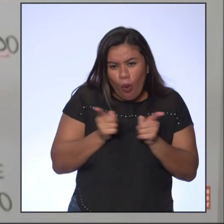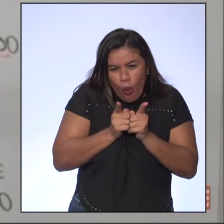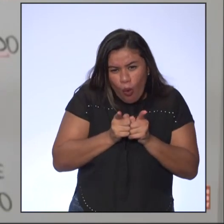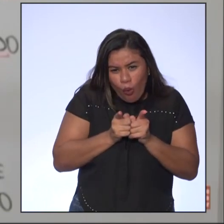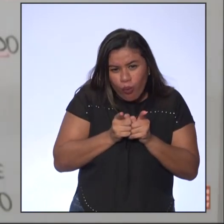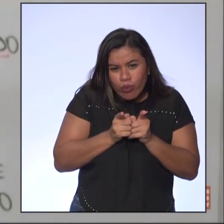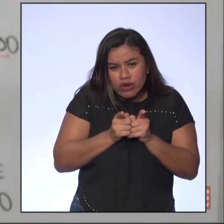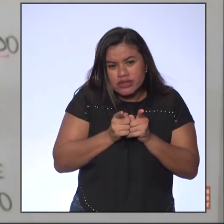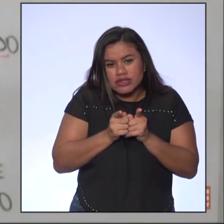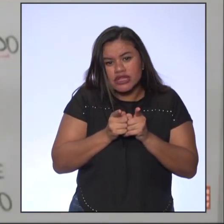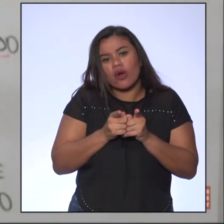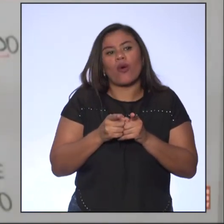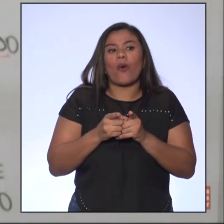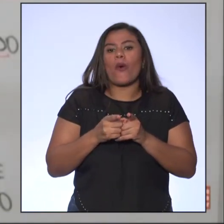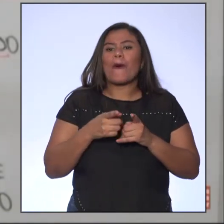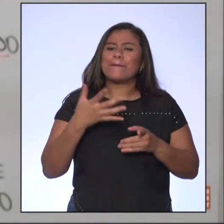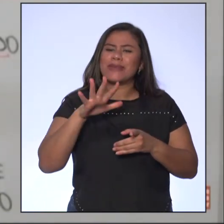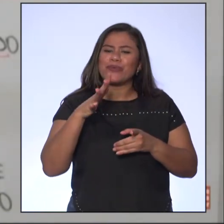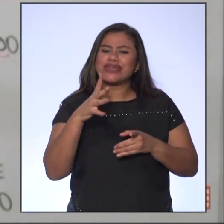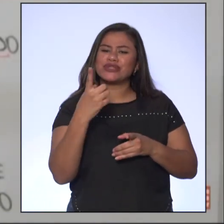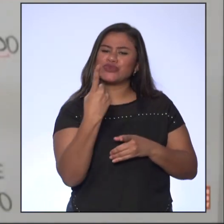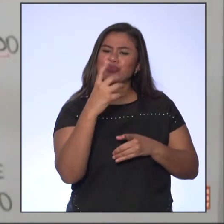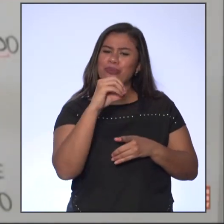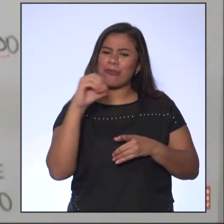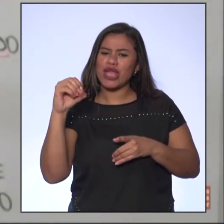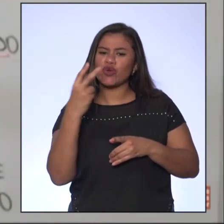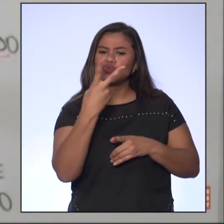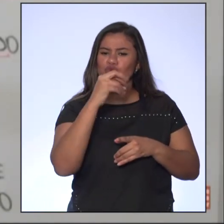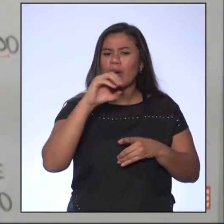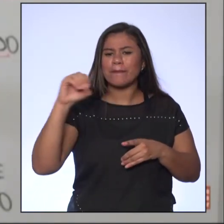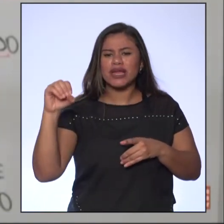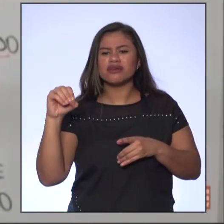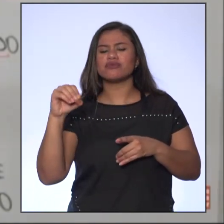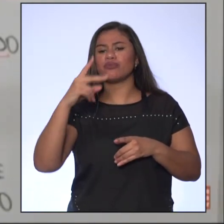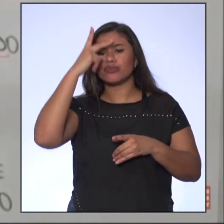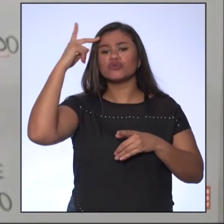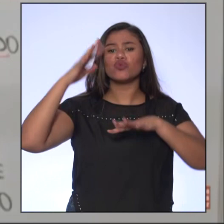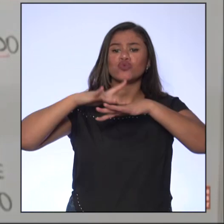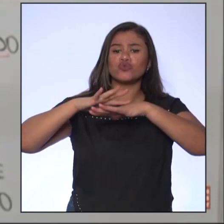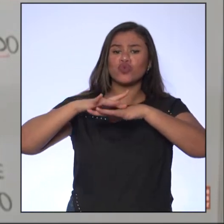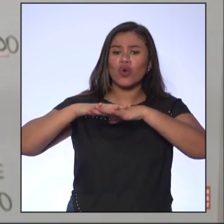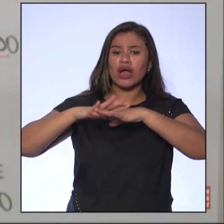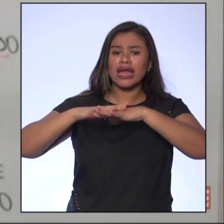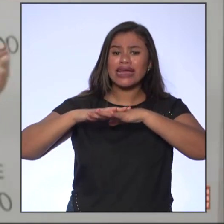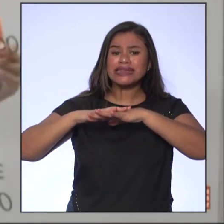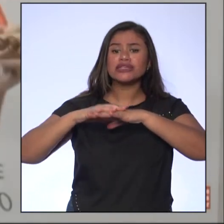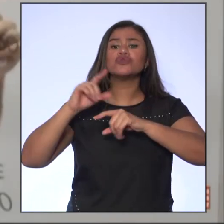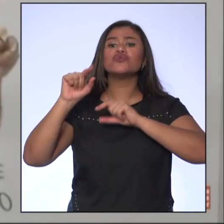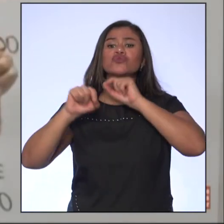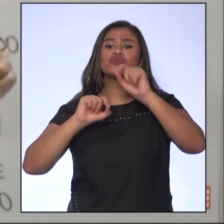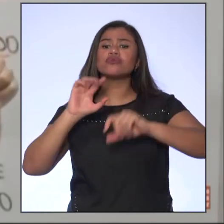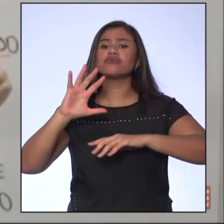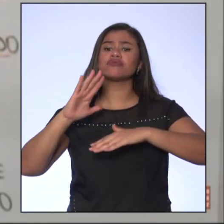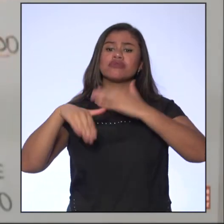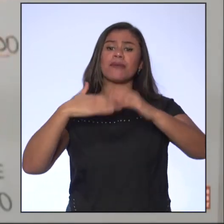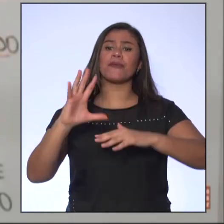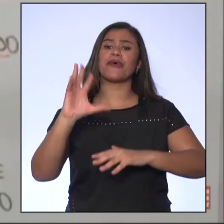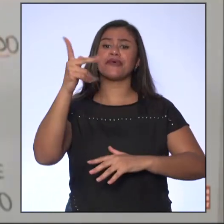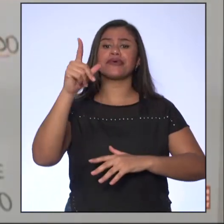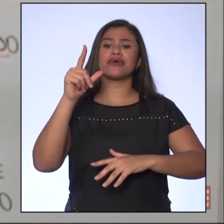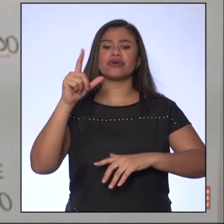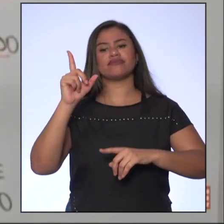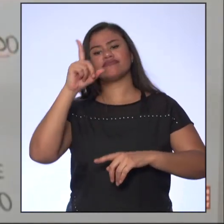aqui, um total assim de 1.000 casos, 2.000 casos. O que vai acontecer? A capacidade do nosso sistema de saúde não